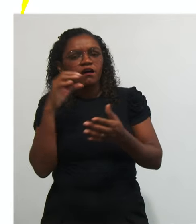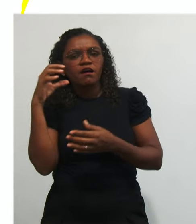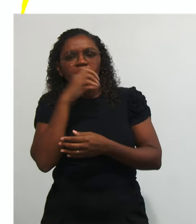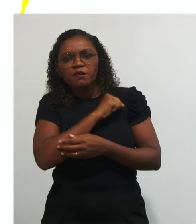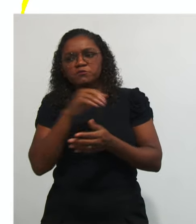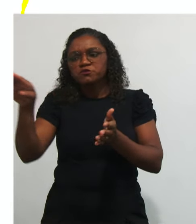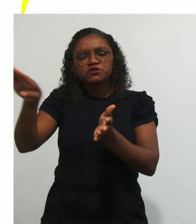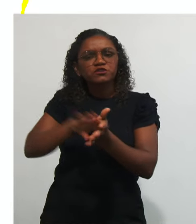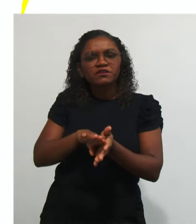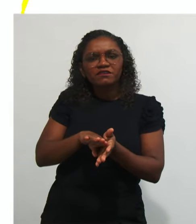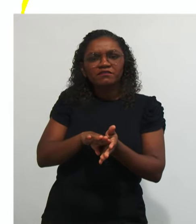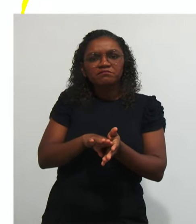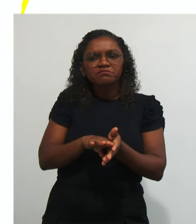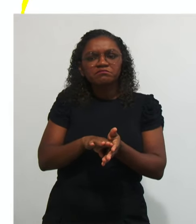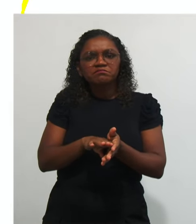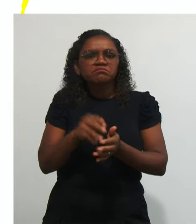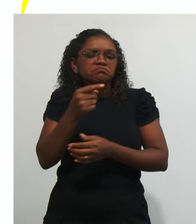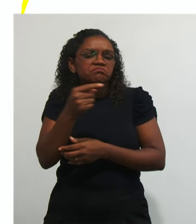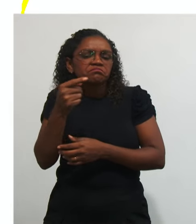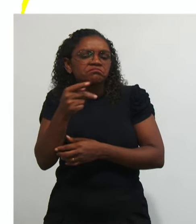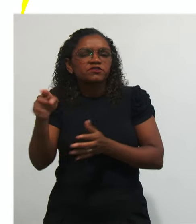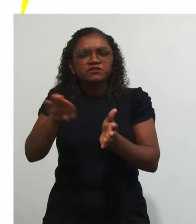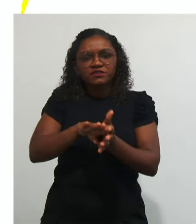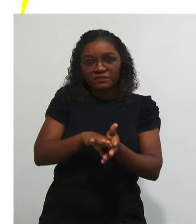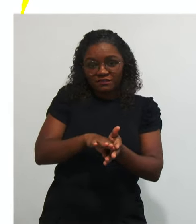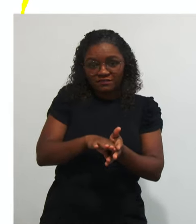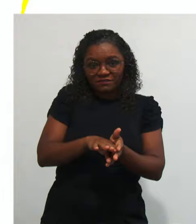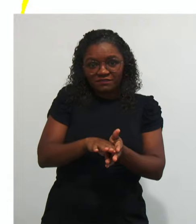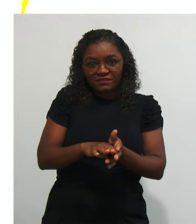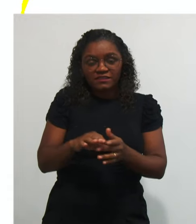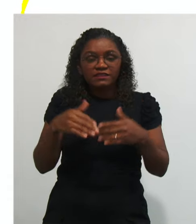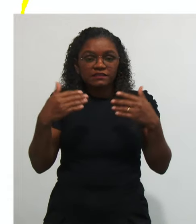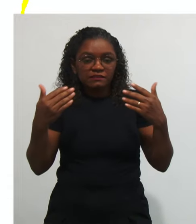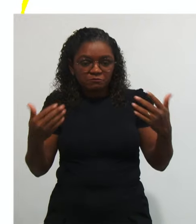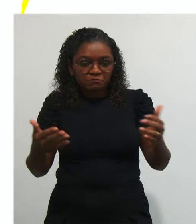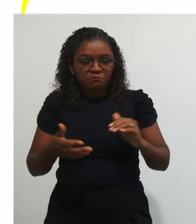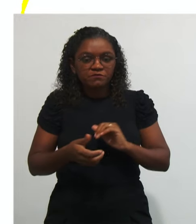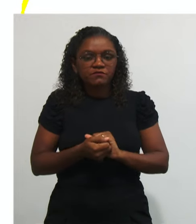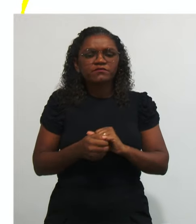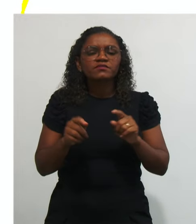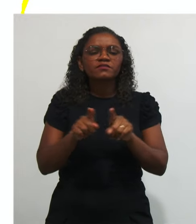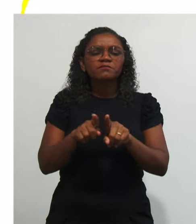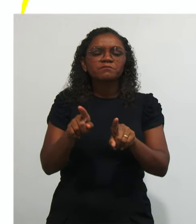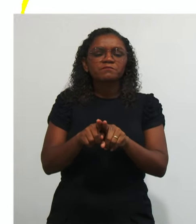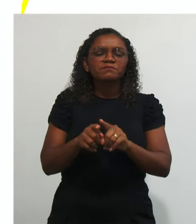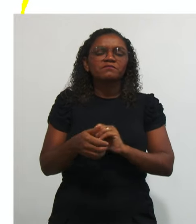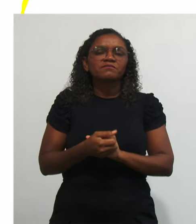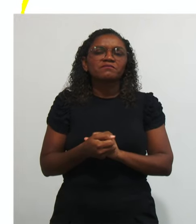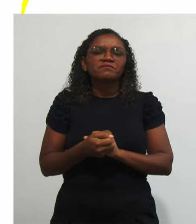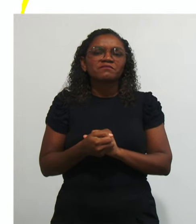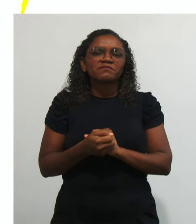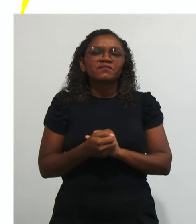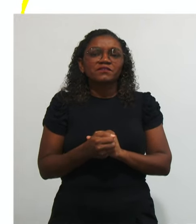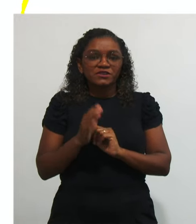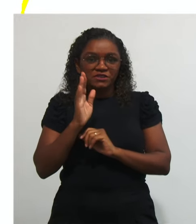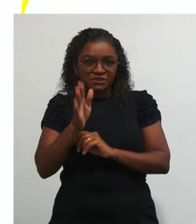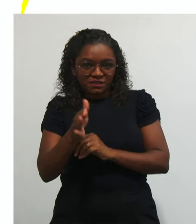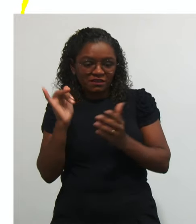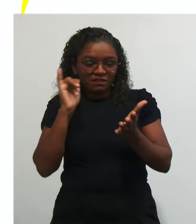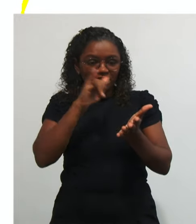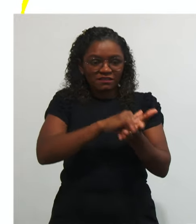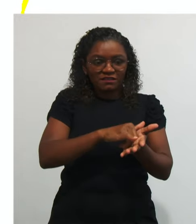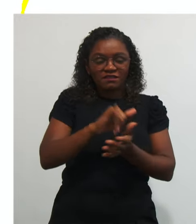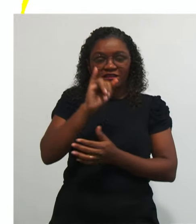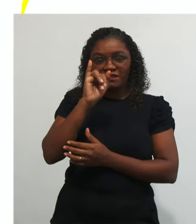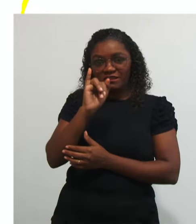receber na sua casa esse produto quem aqui nunca pediu aí né uma comida através do iFood E